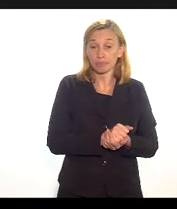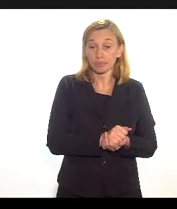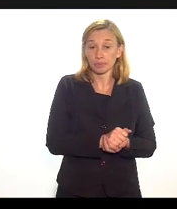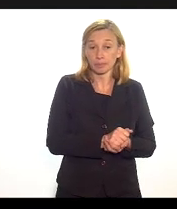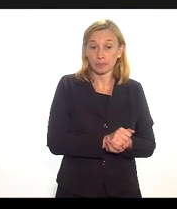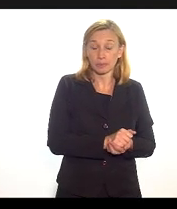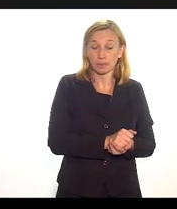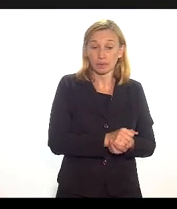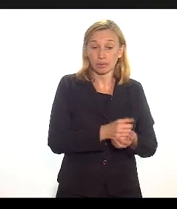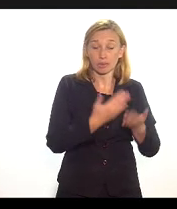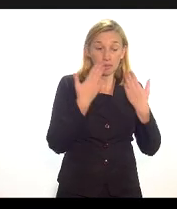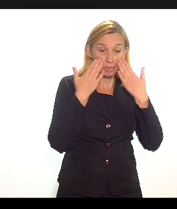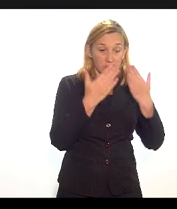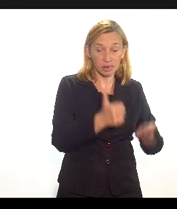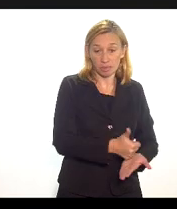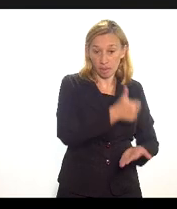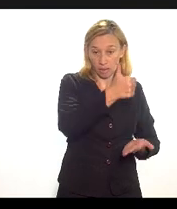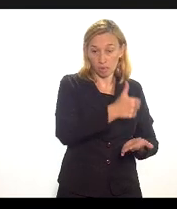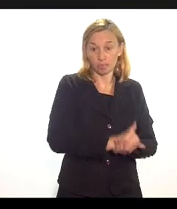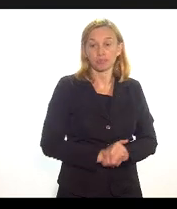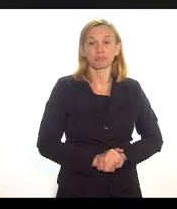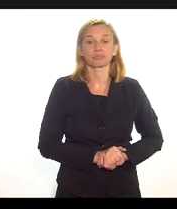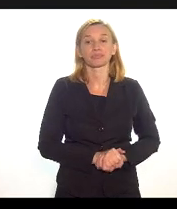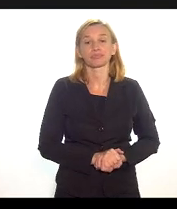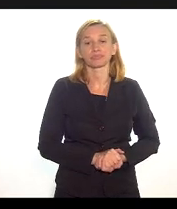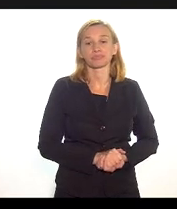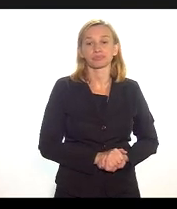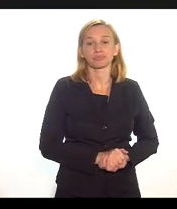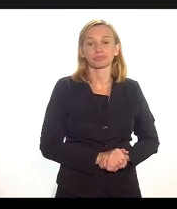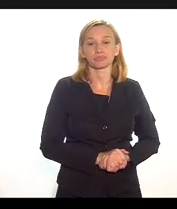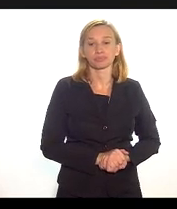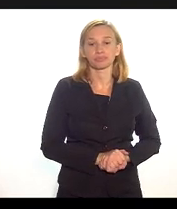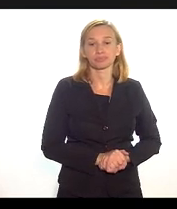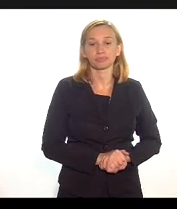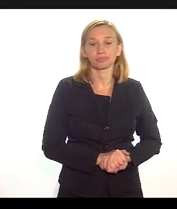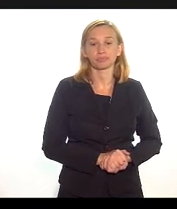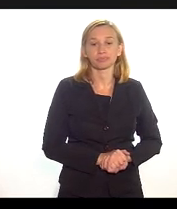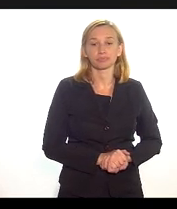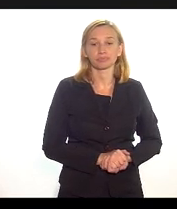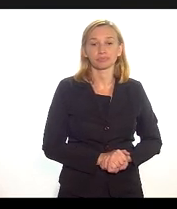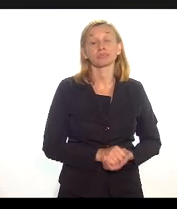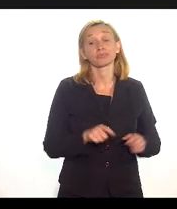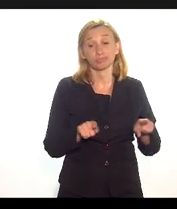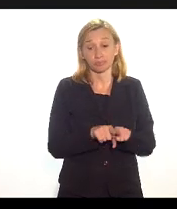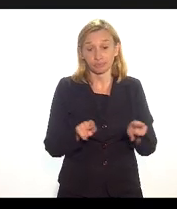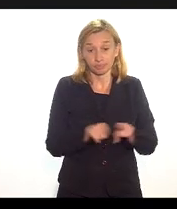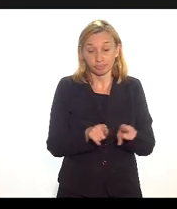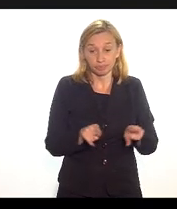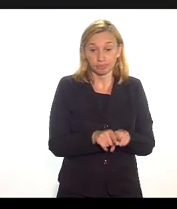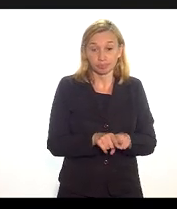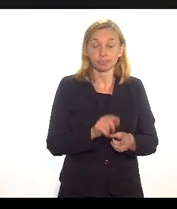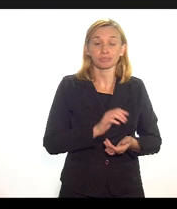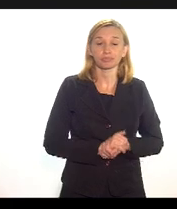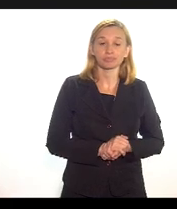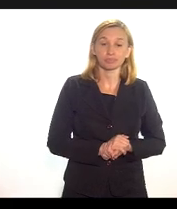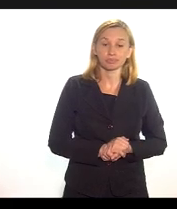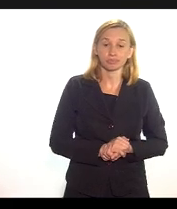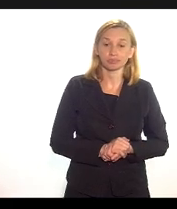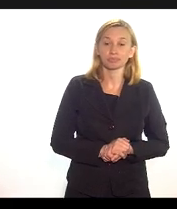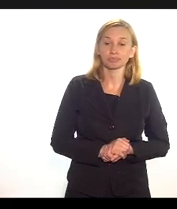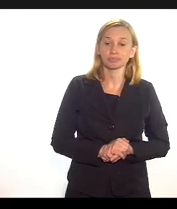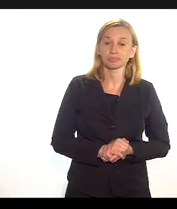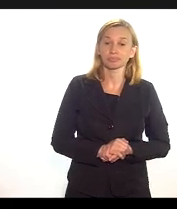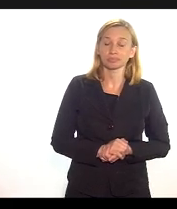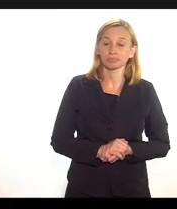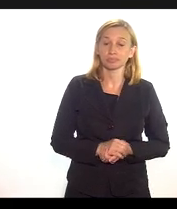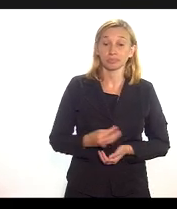mais bem representado. Né? Isso aí também tem similaridade com uma coisa que a gente tem